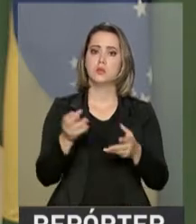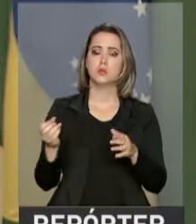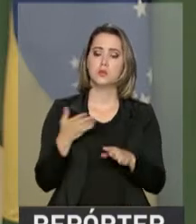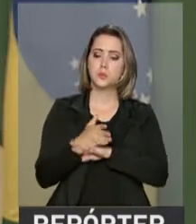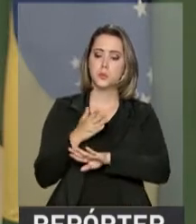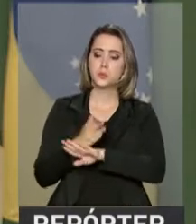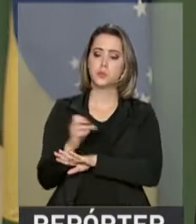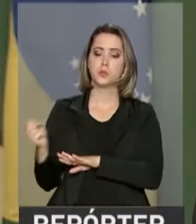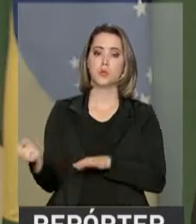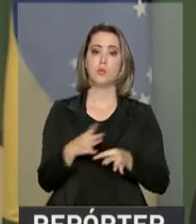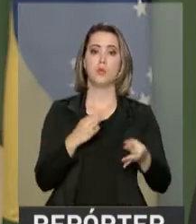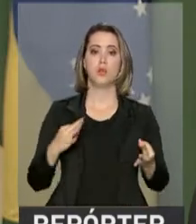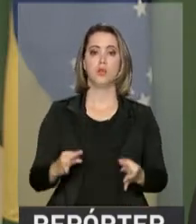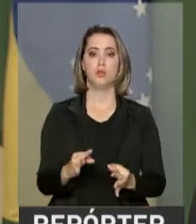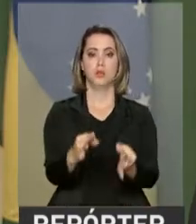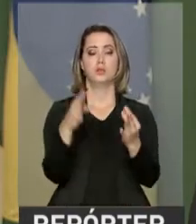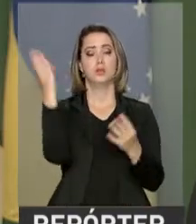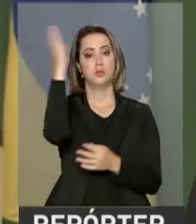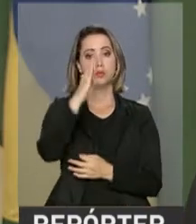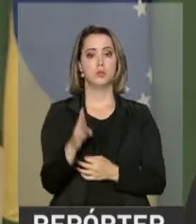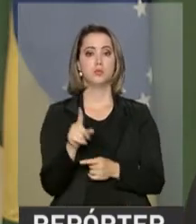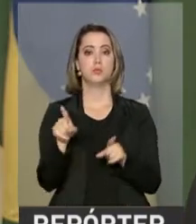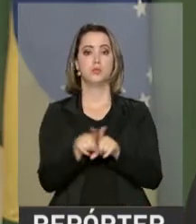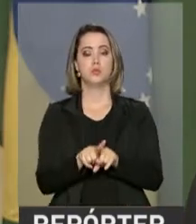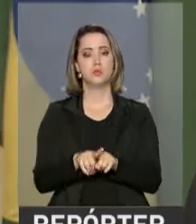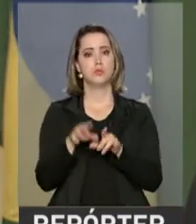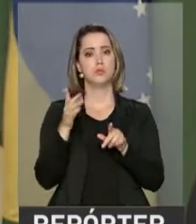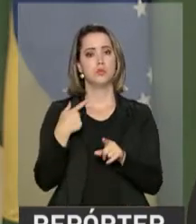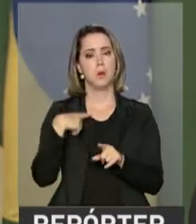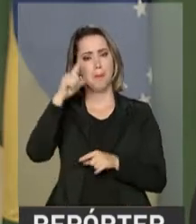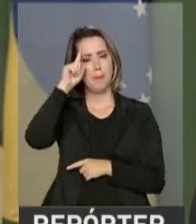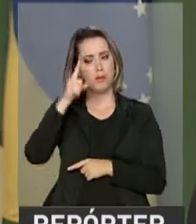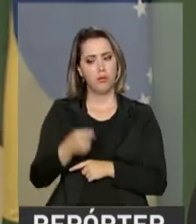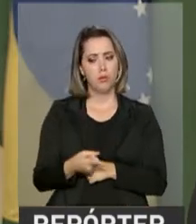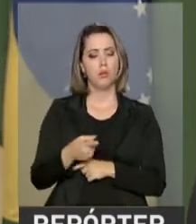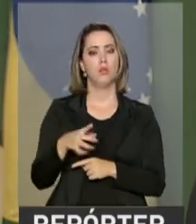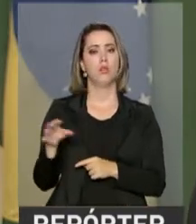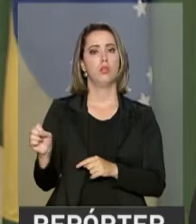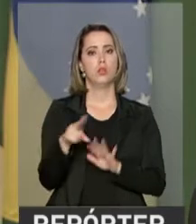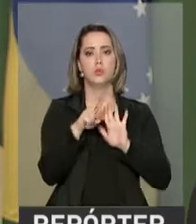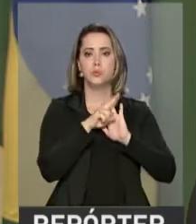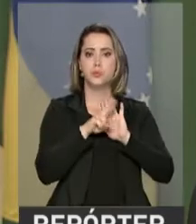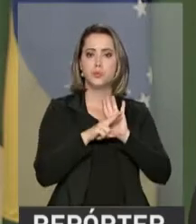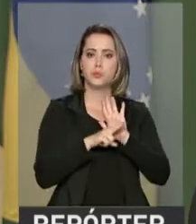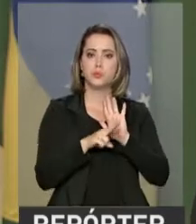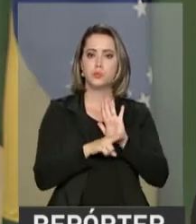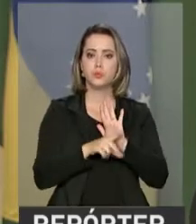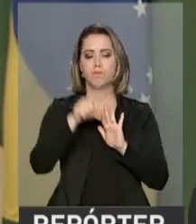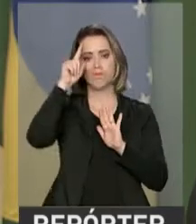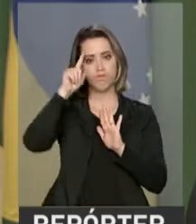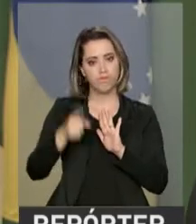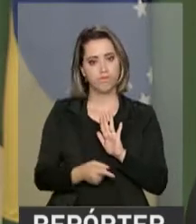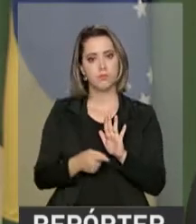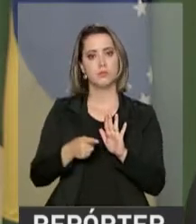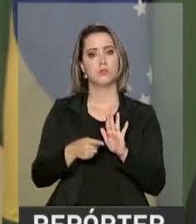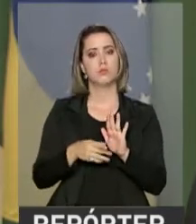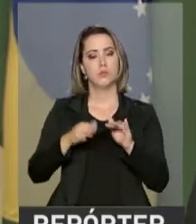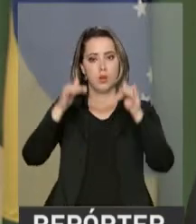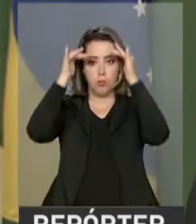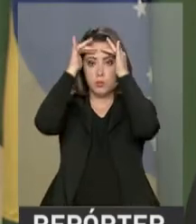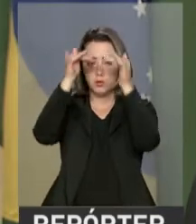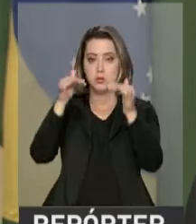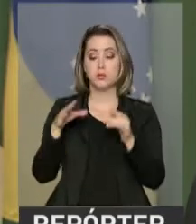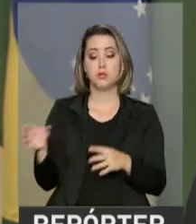novas tecnologias no mercado brasileiro vai impondo é determinação enquanto obrigações para que as tecnologias